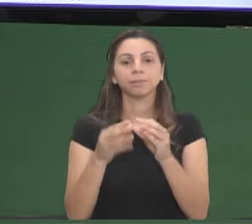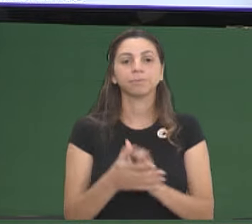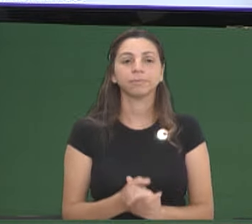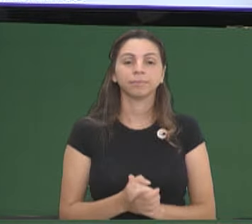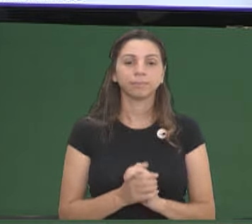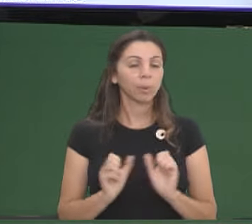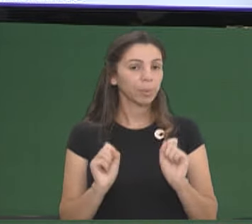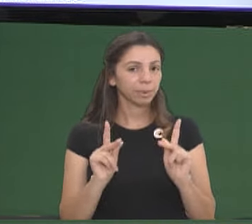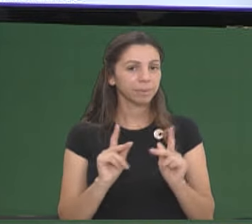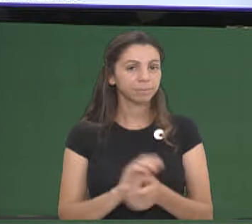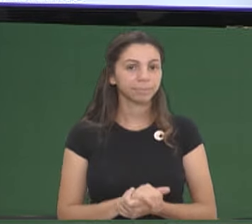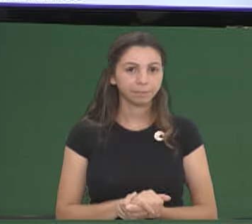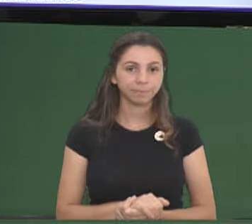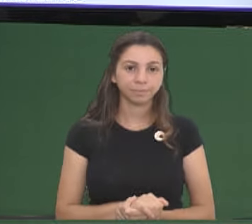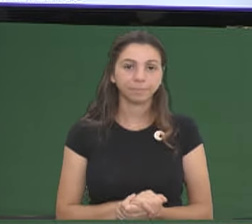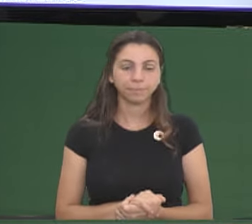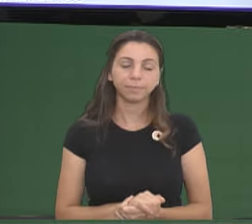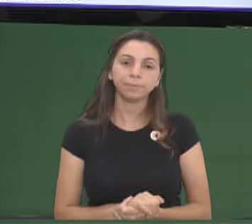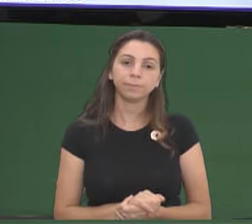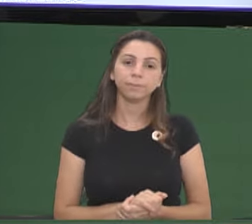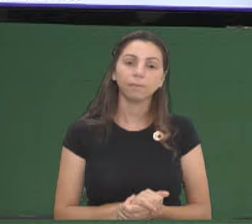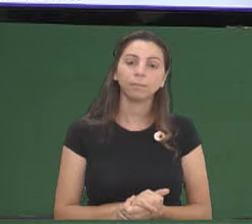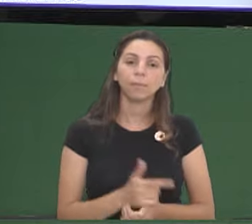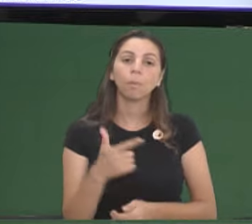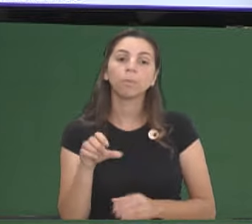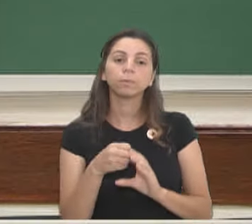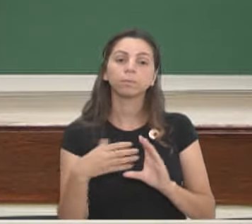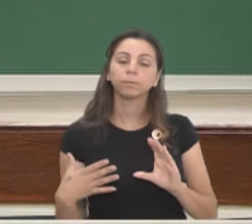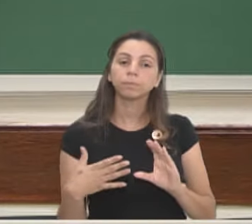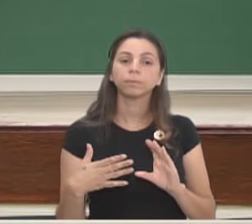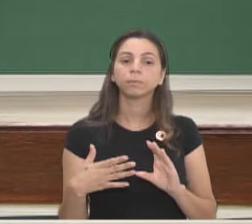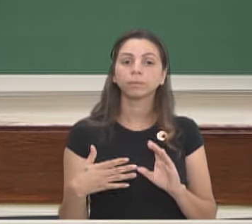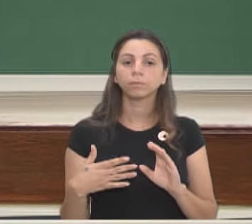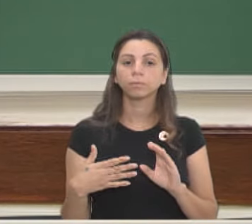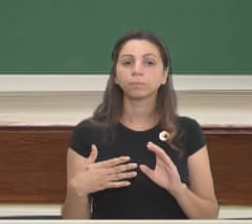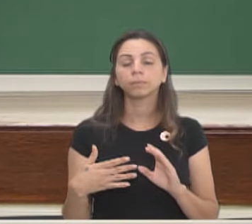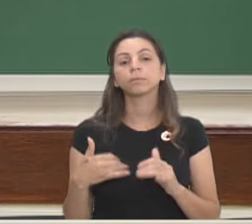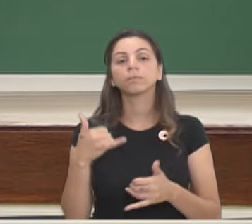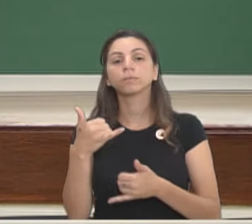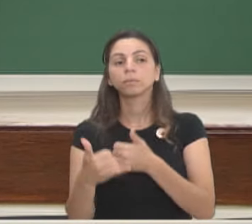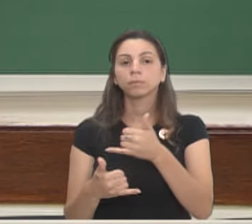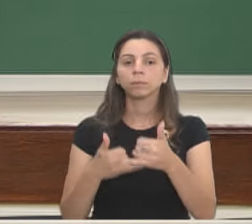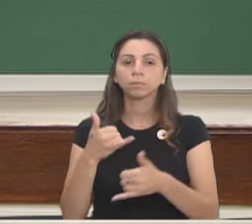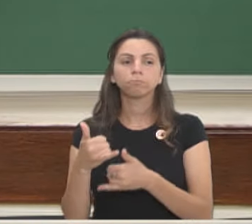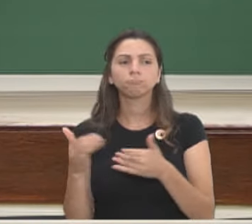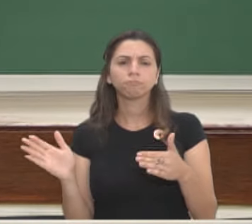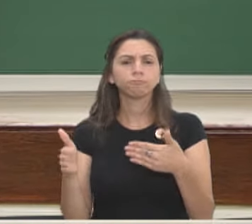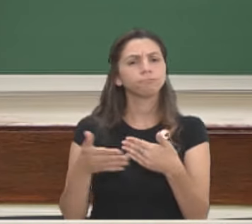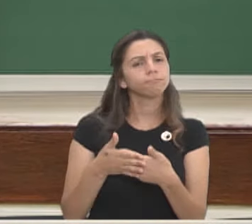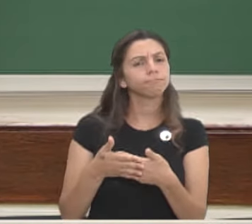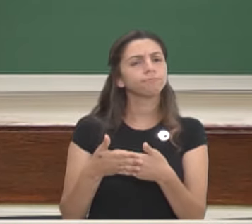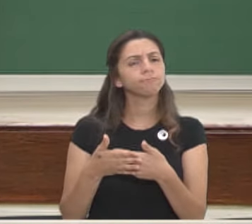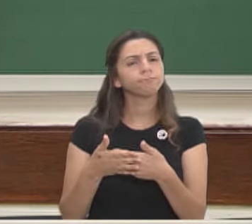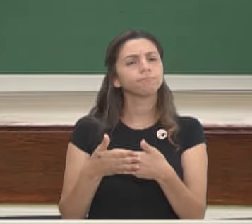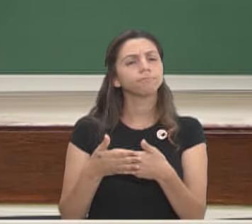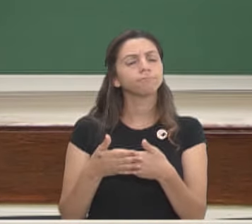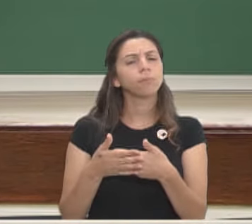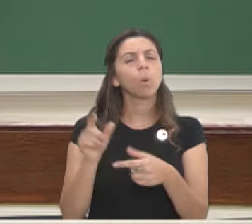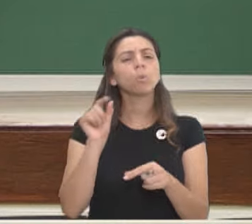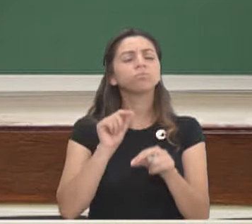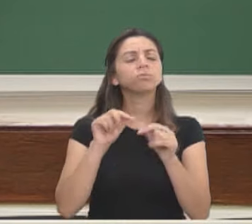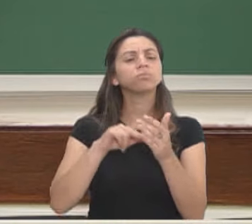Beleza? Aqui, outra característica são os jogos de fechamento. O que isso quer dizer? Aqui já